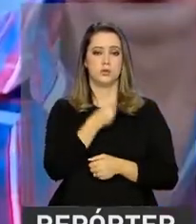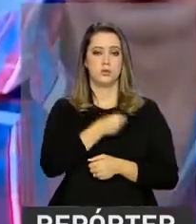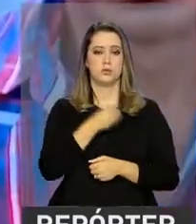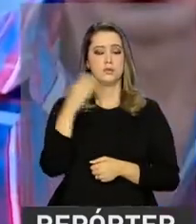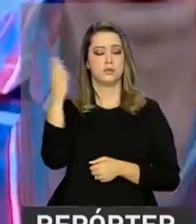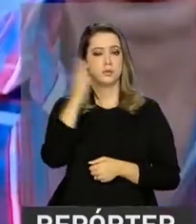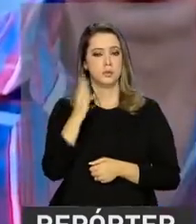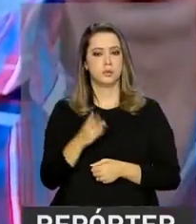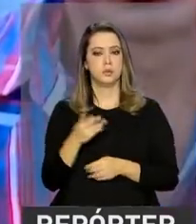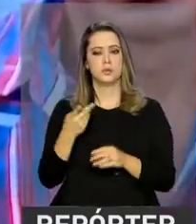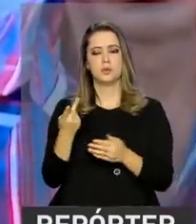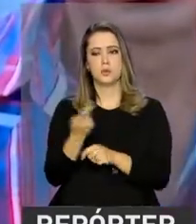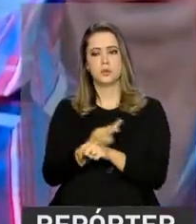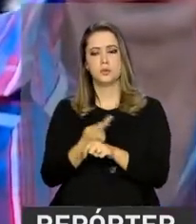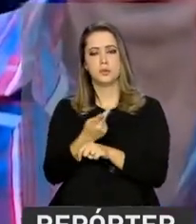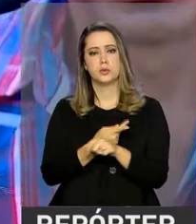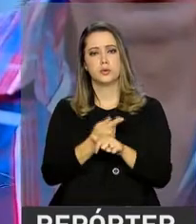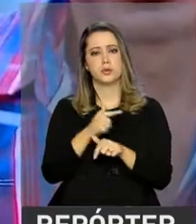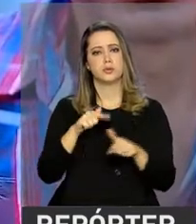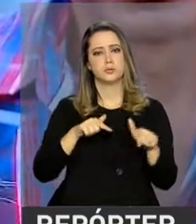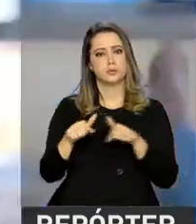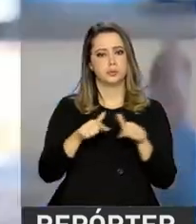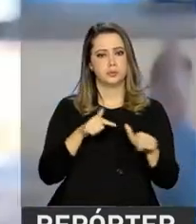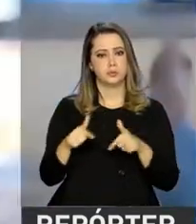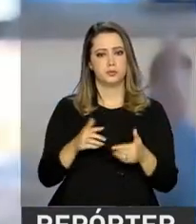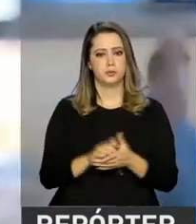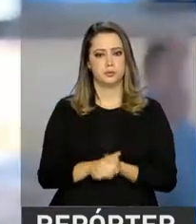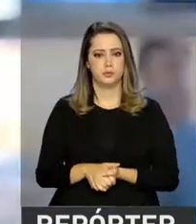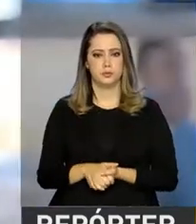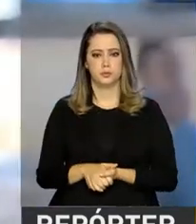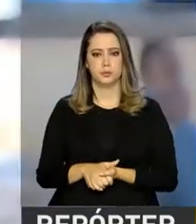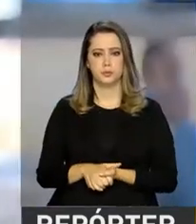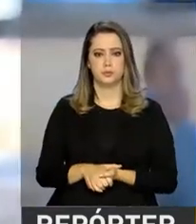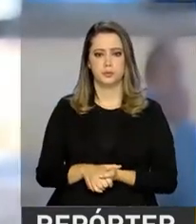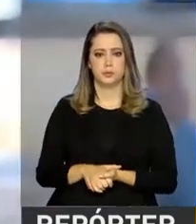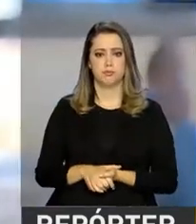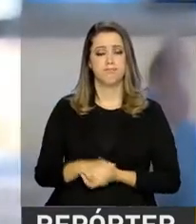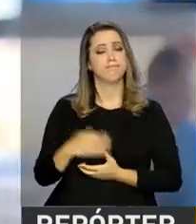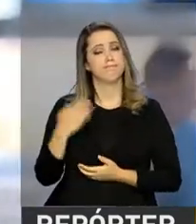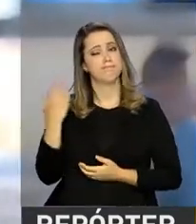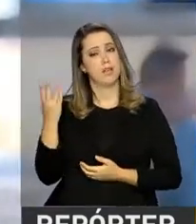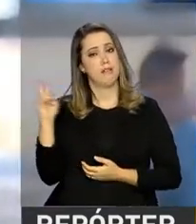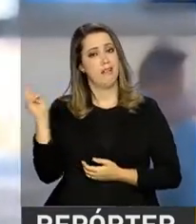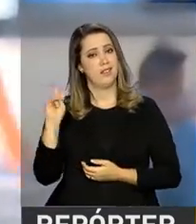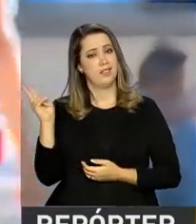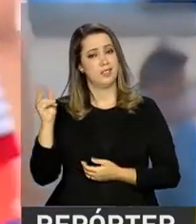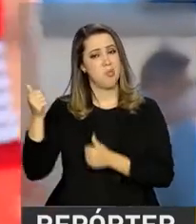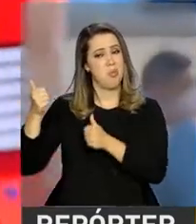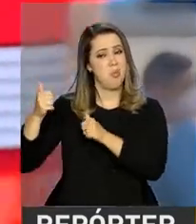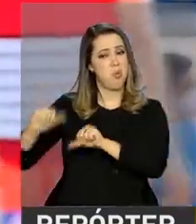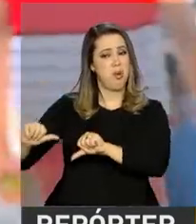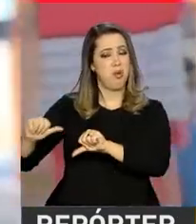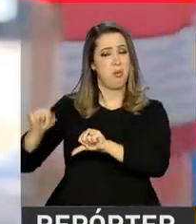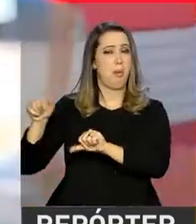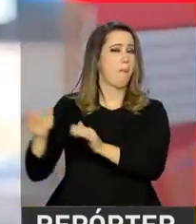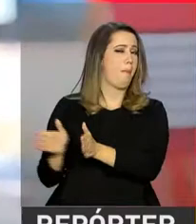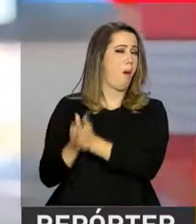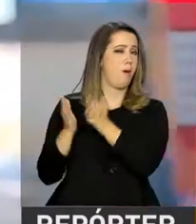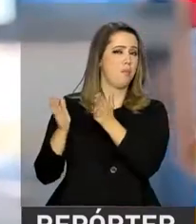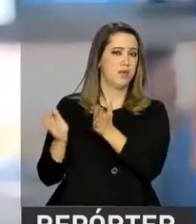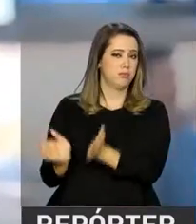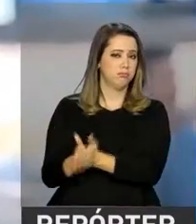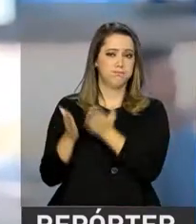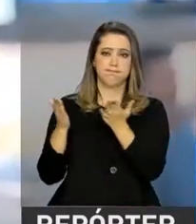esposa e filhos e vai atrás de oportunidades de trabalho ameaçou as coisas está muito ruim é muita pobreza